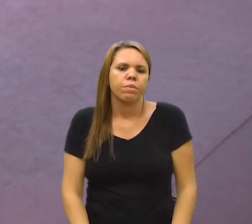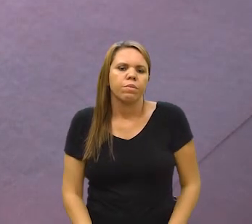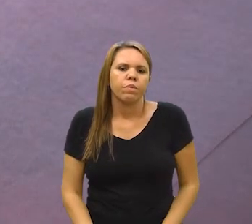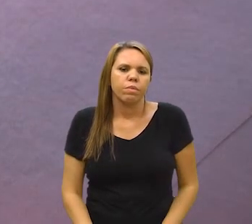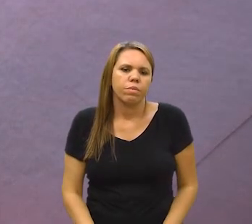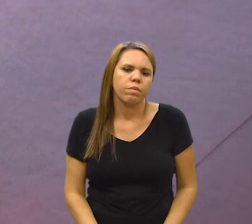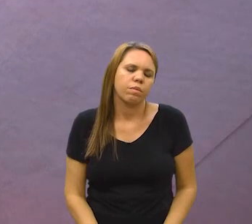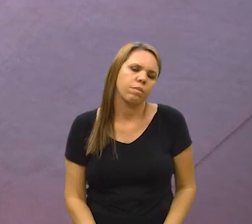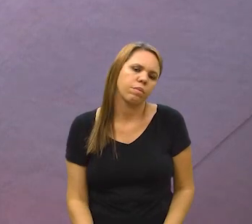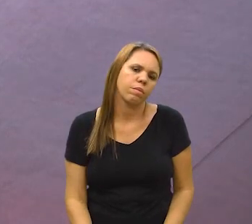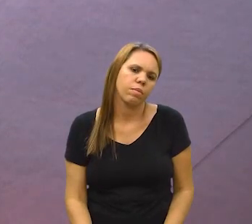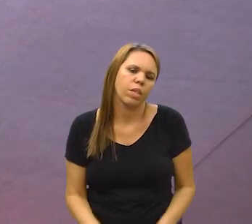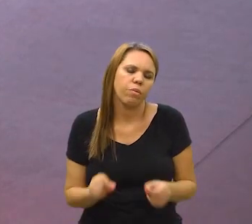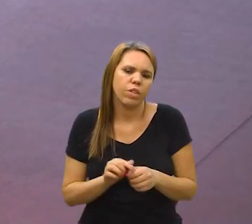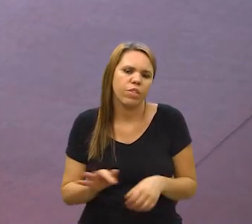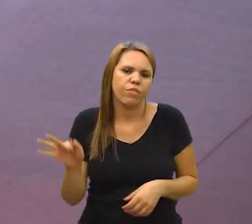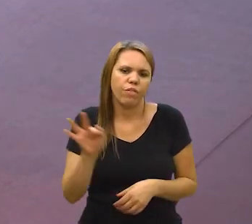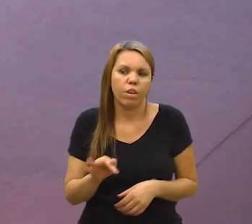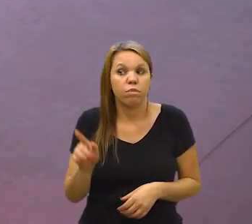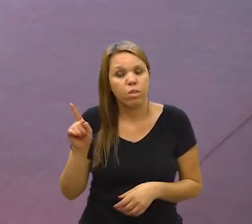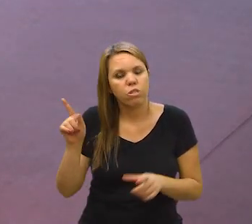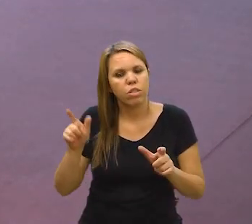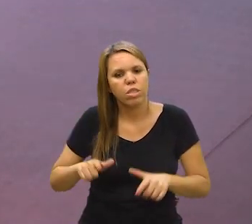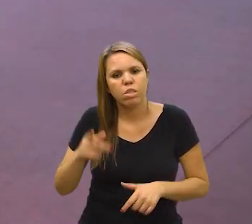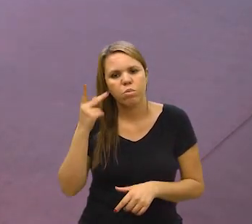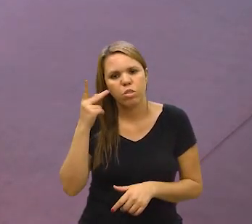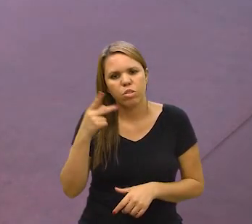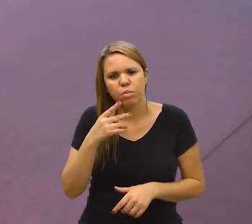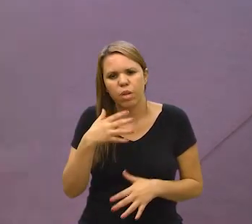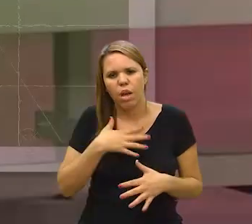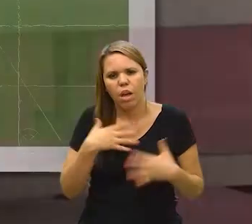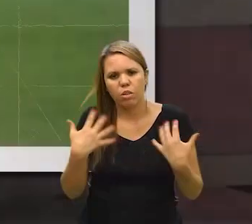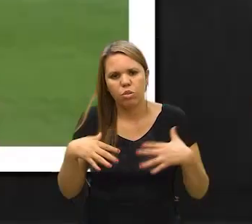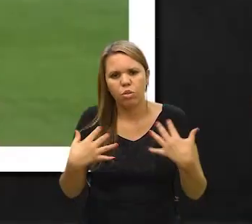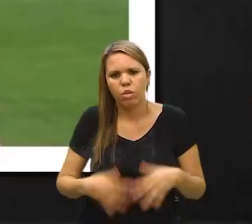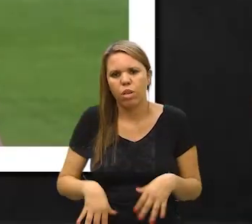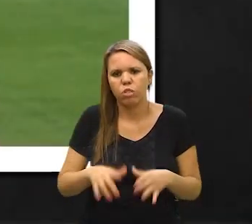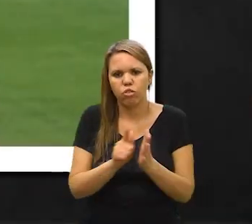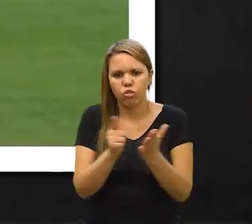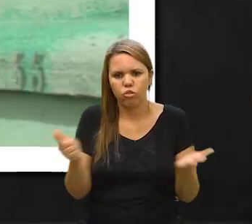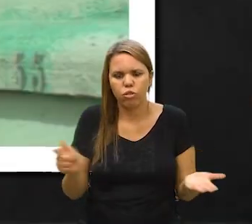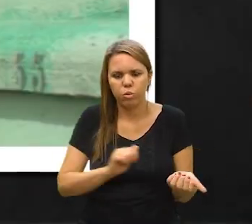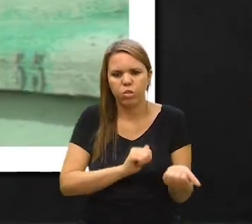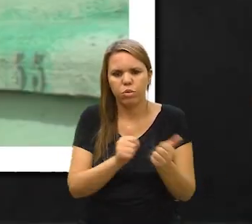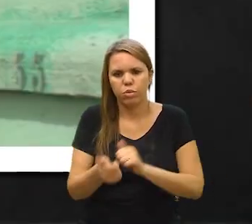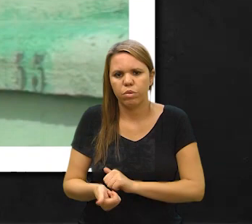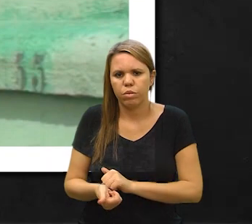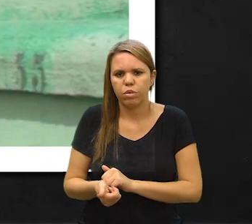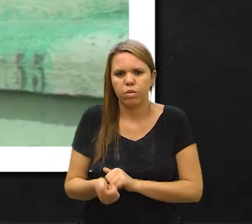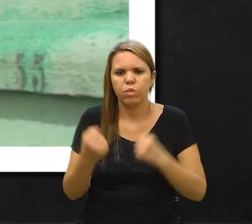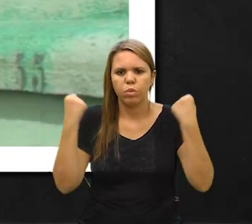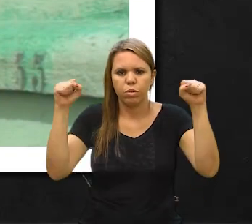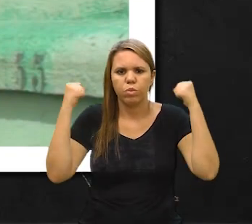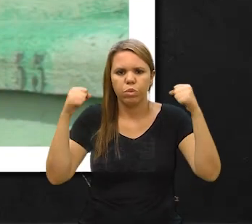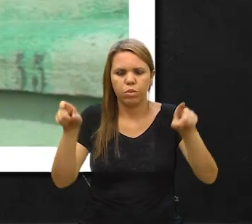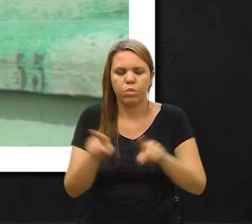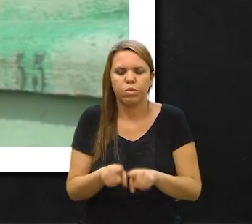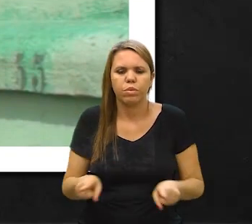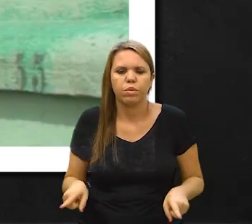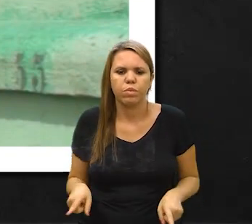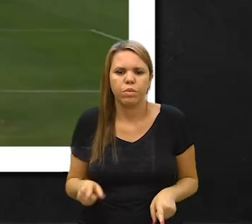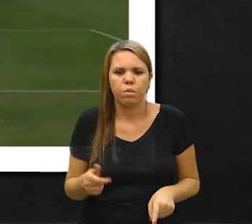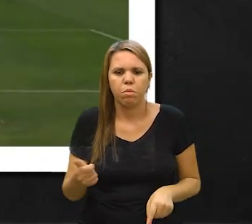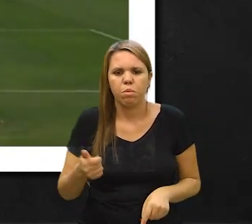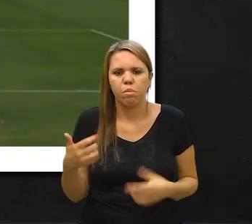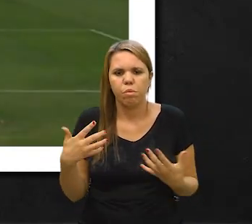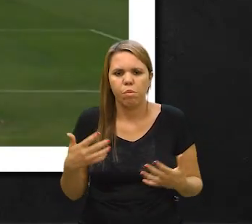para fazer a faculdade lá. E eu sempre fui apaixonado pelo jornalismo, tanto pelo jornalismo quanto o esporte, né, educação física. Mas o jornalismo, desde o